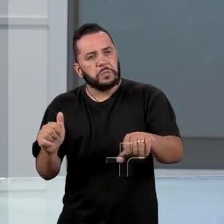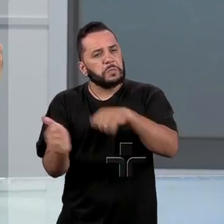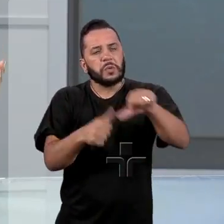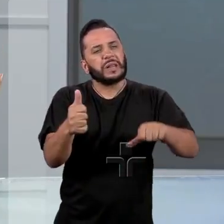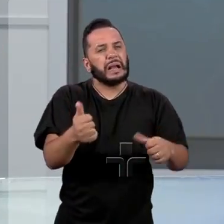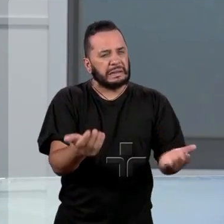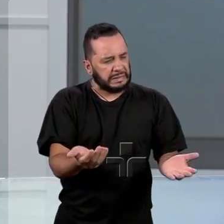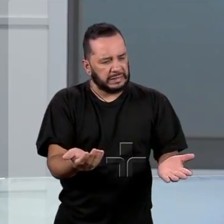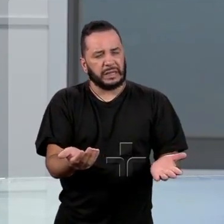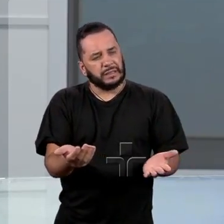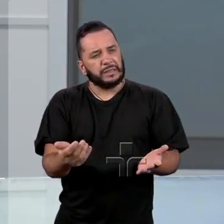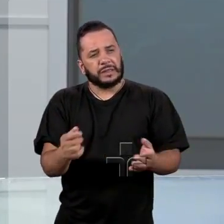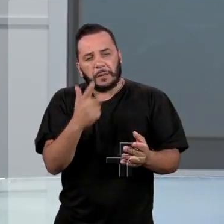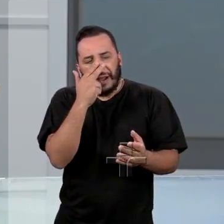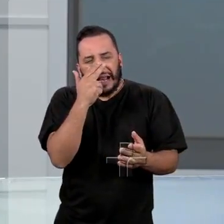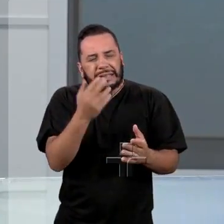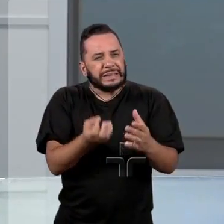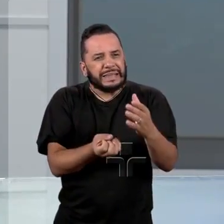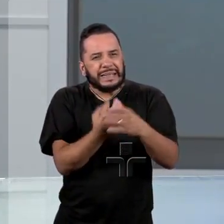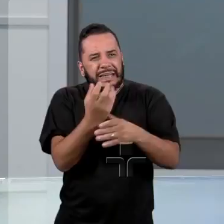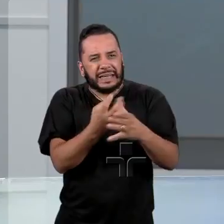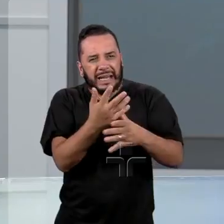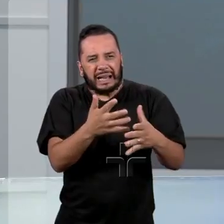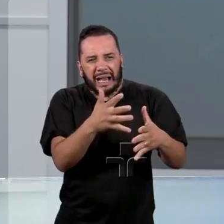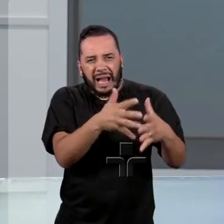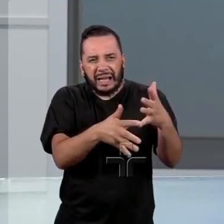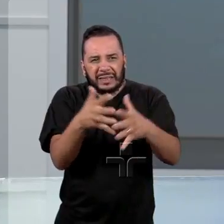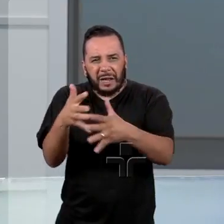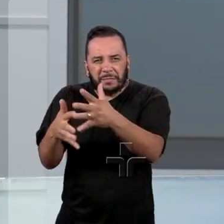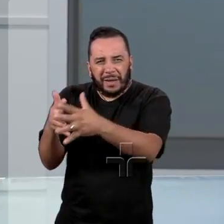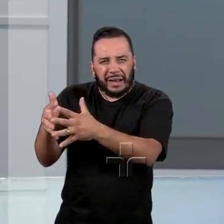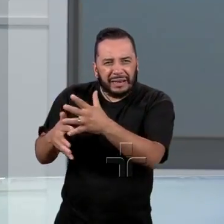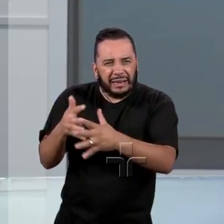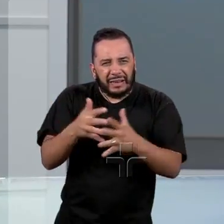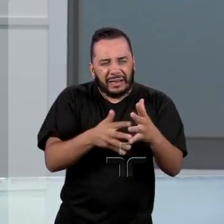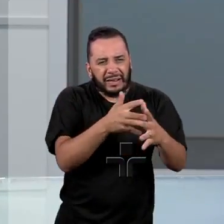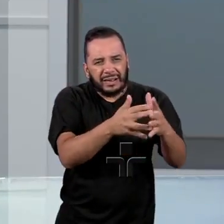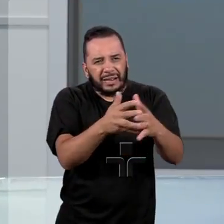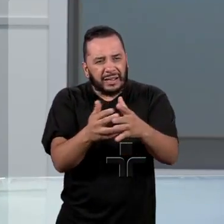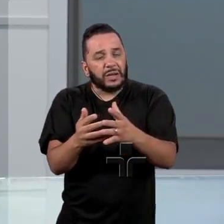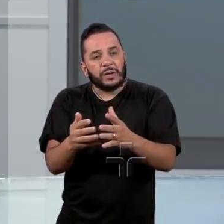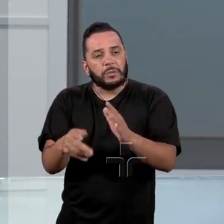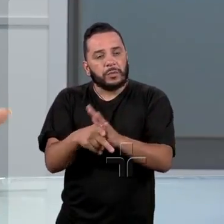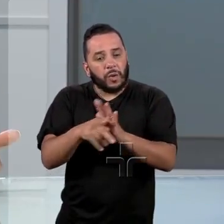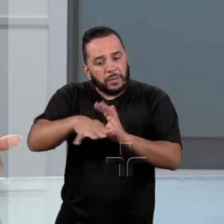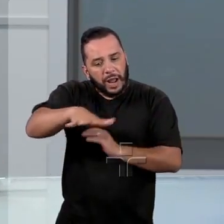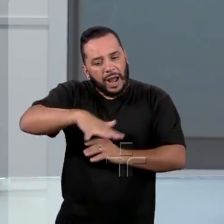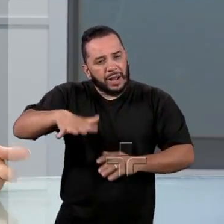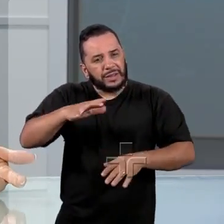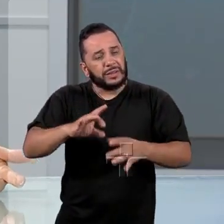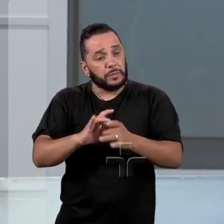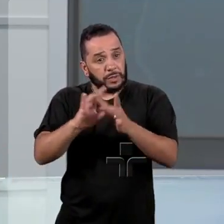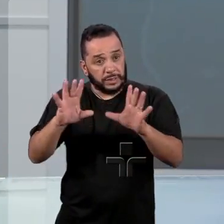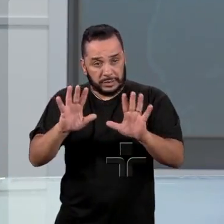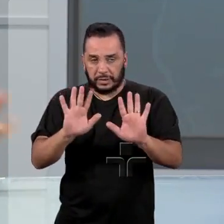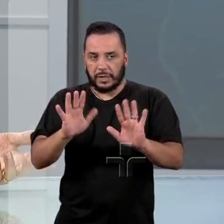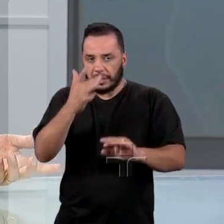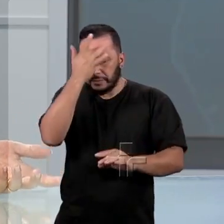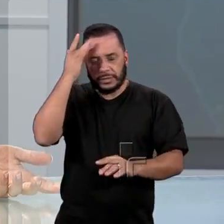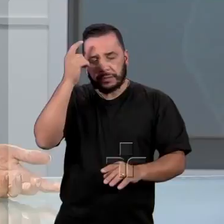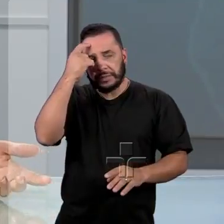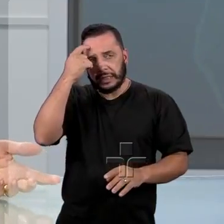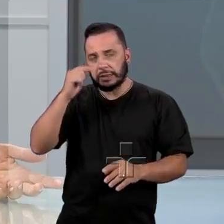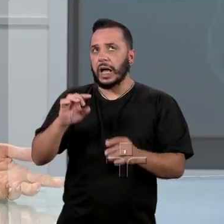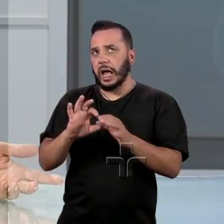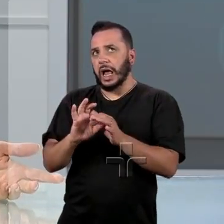vão criando uma erosão ao sistema democrático. E como que as pessoas, por terem a democracia como um dado, acharem que